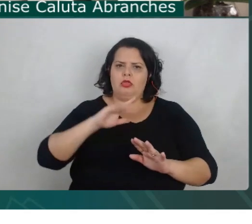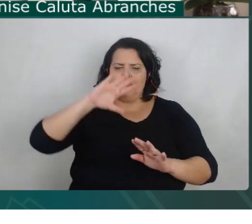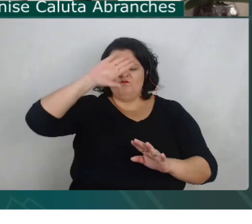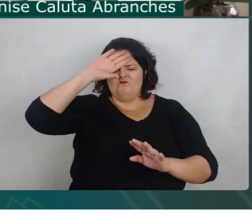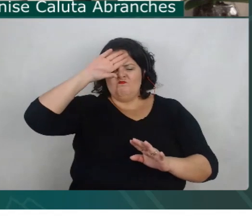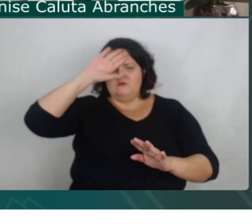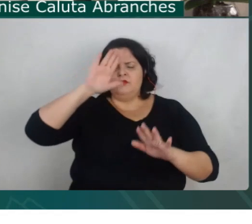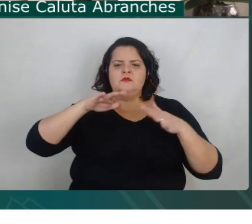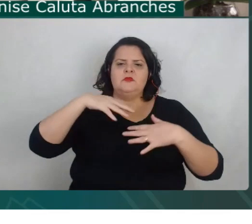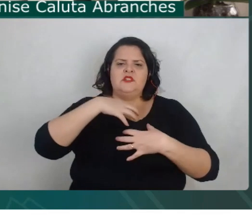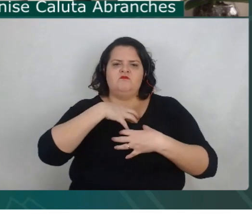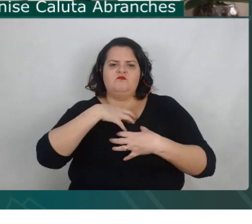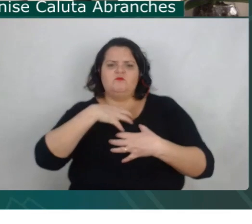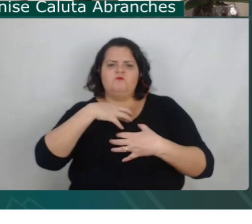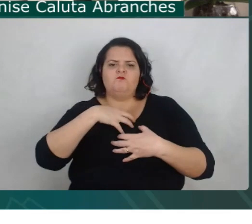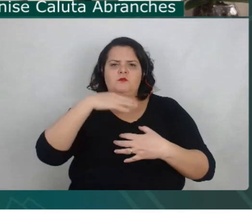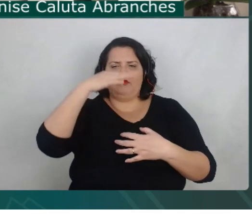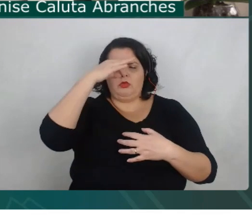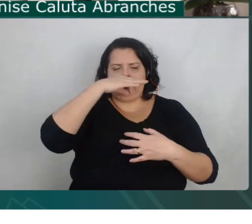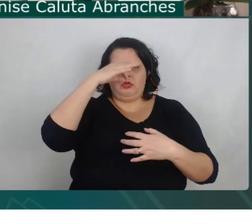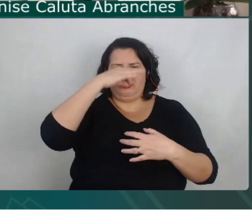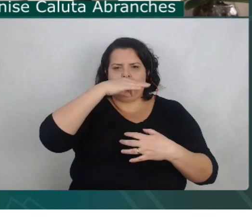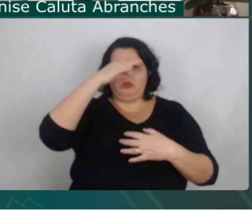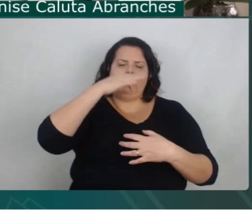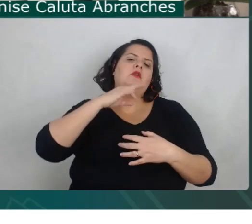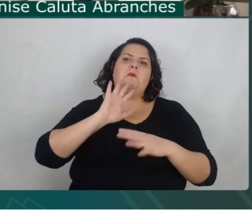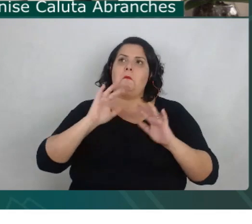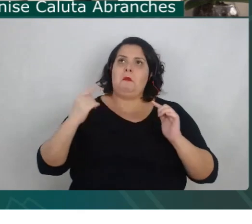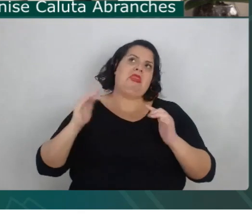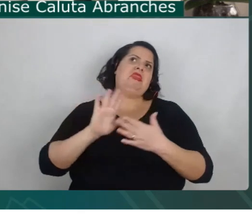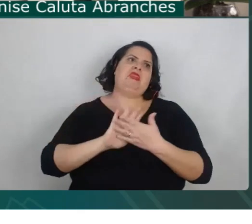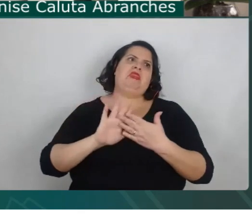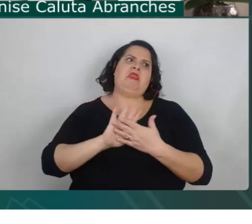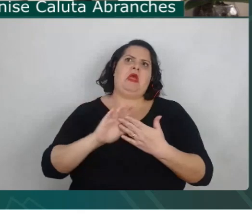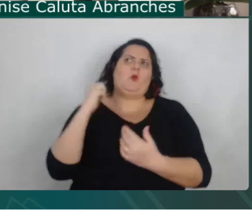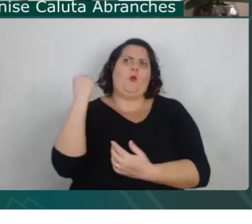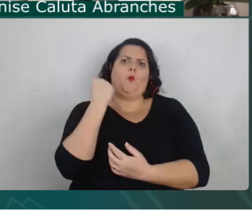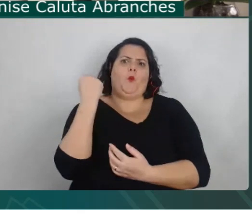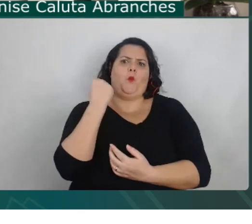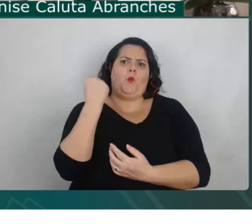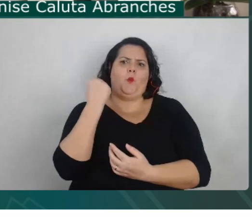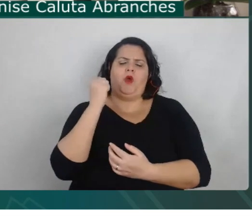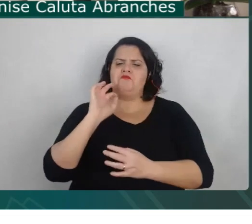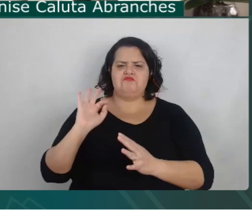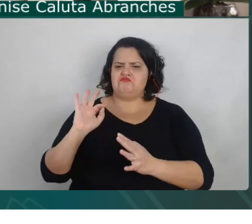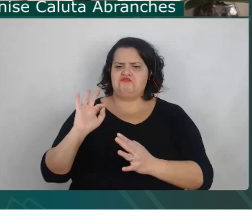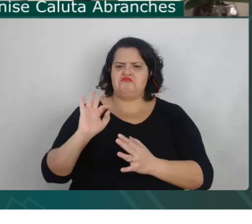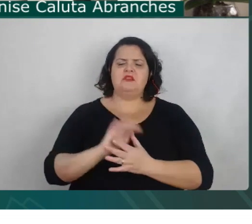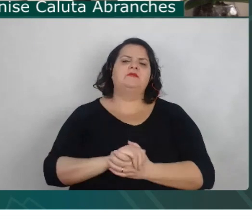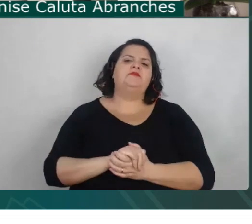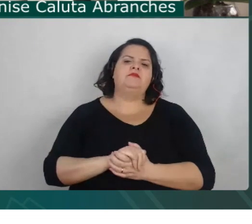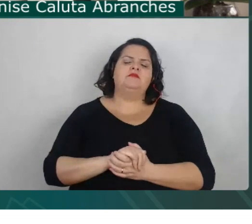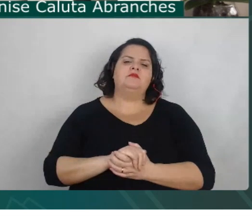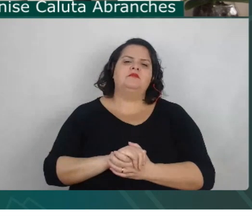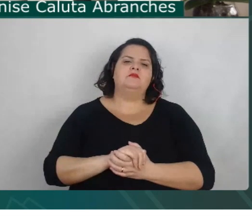aquele corpo meio dolorido, etc., mas nada importante até o momento, né? Tanto é que a coisa